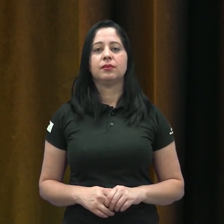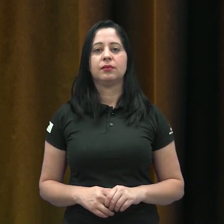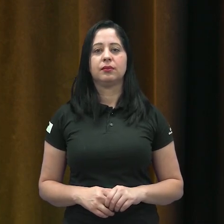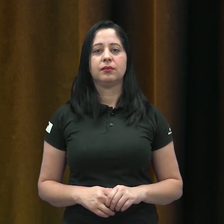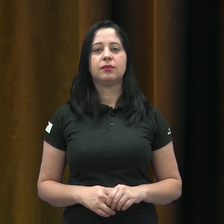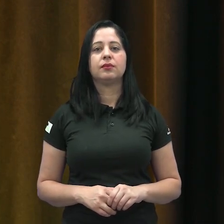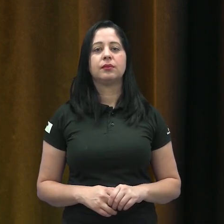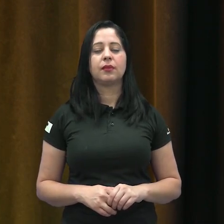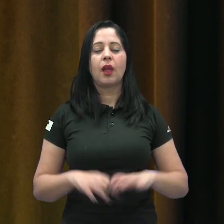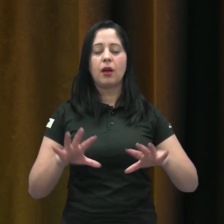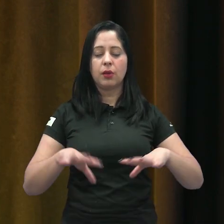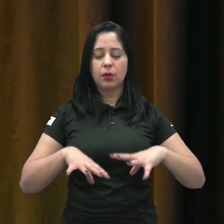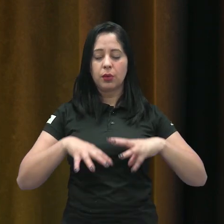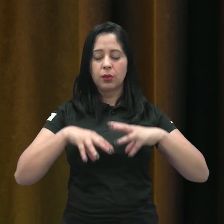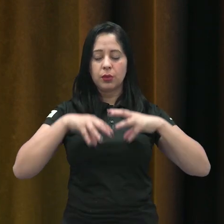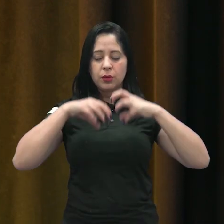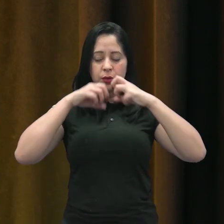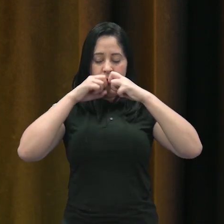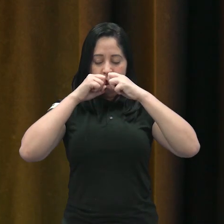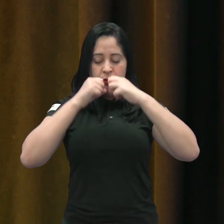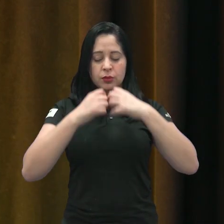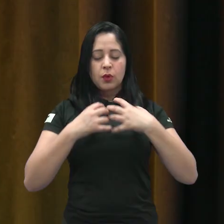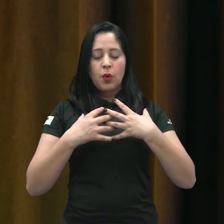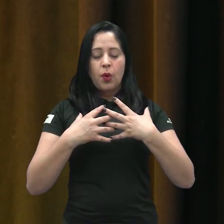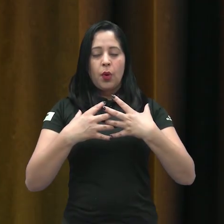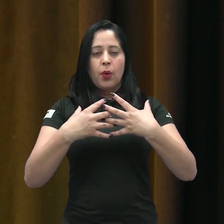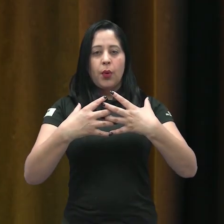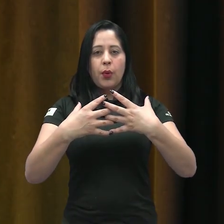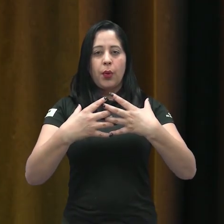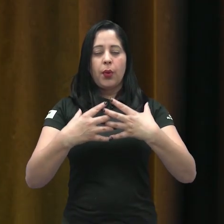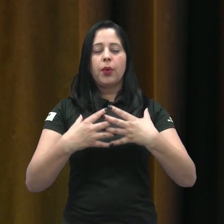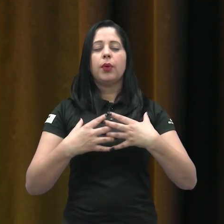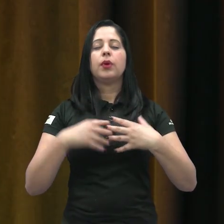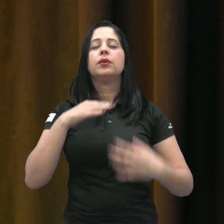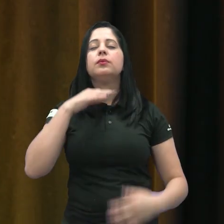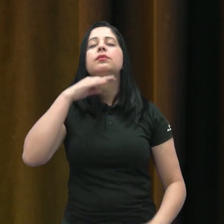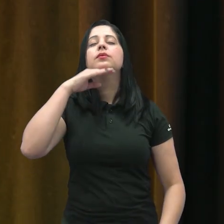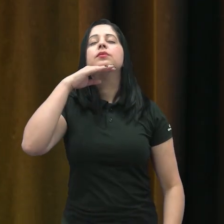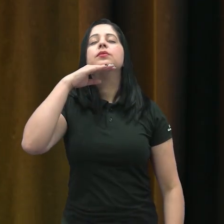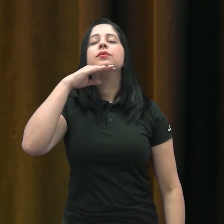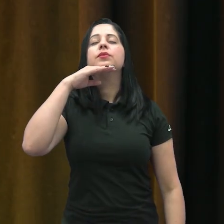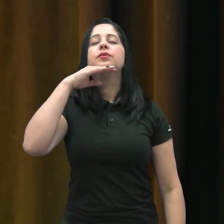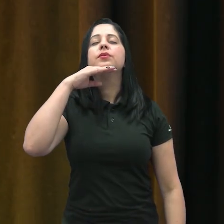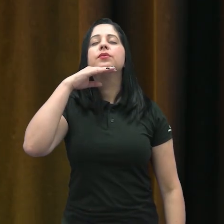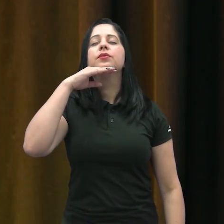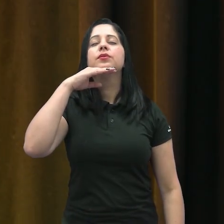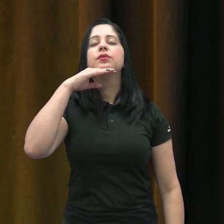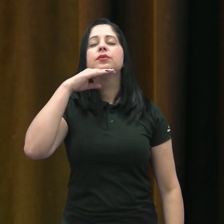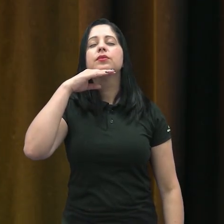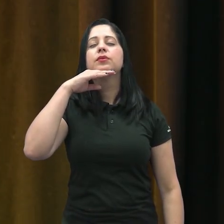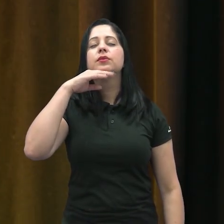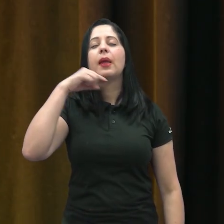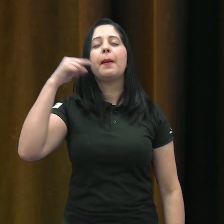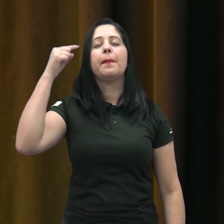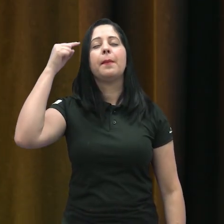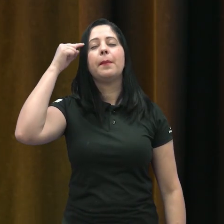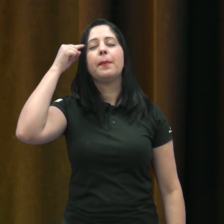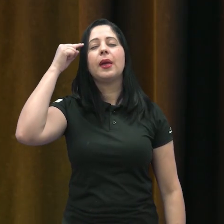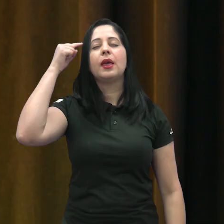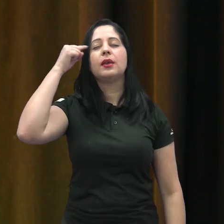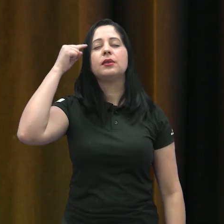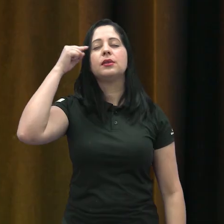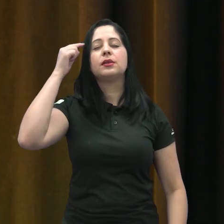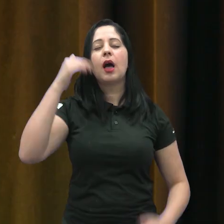Vou pedir para vocês respirarem fundo, erguer a cabeça, se conectar agora com